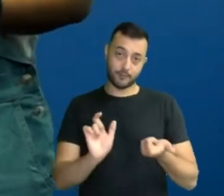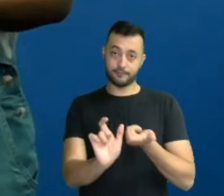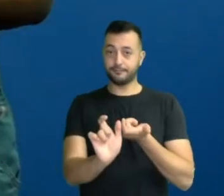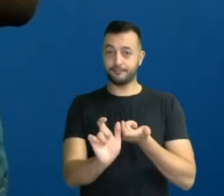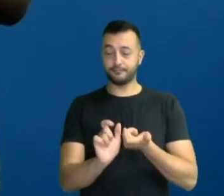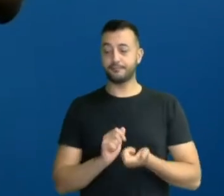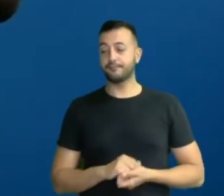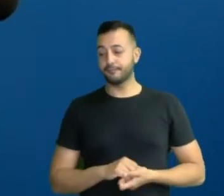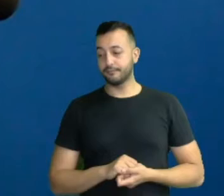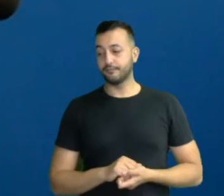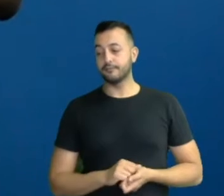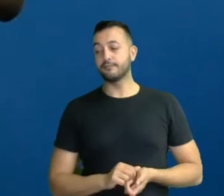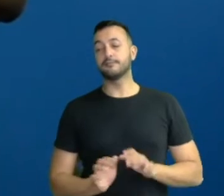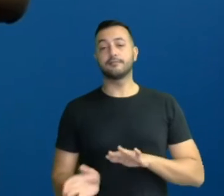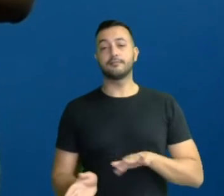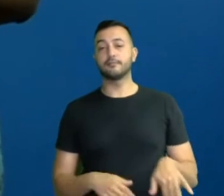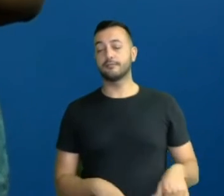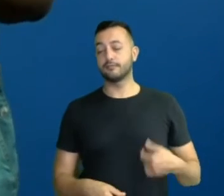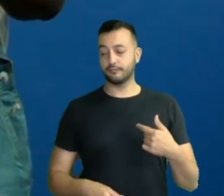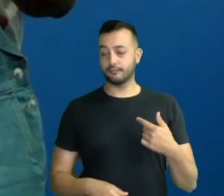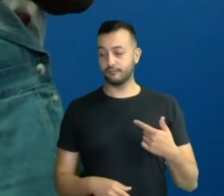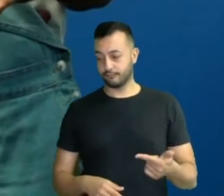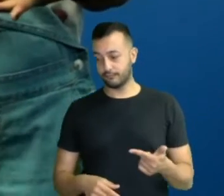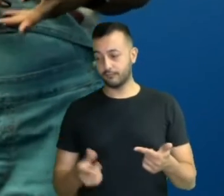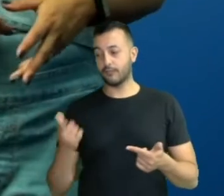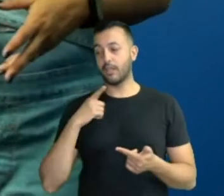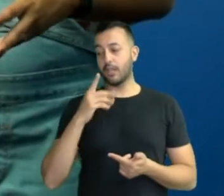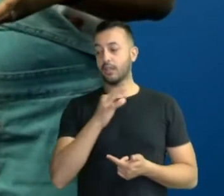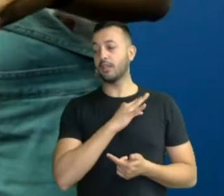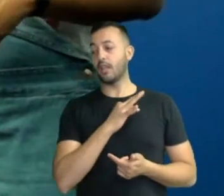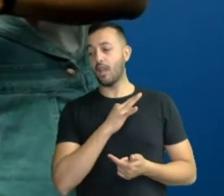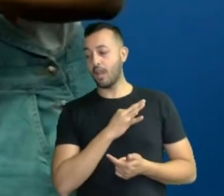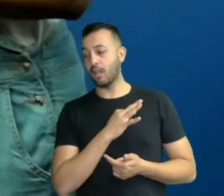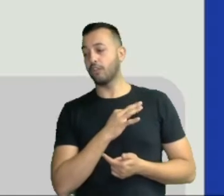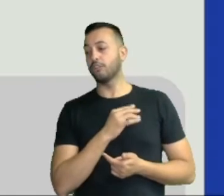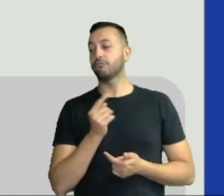verbo. El técnico vino a arreglar la tele.